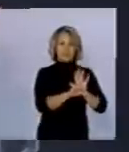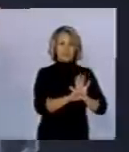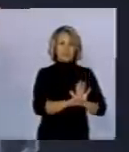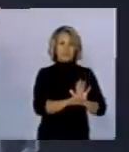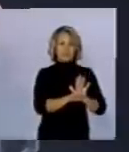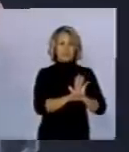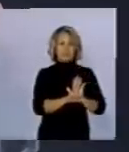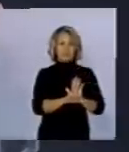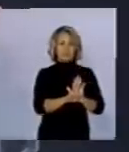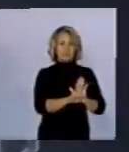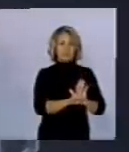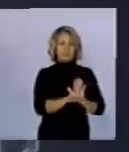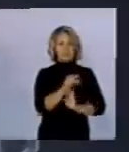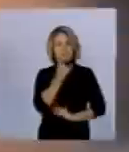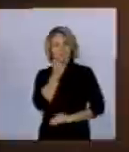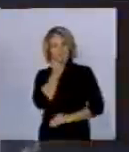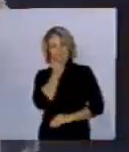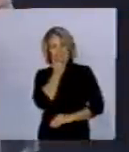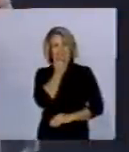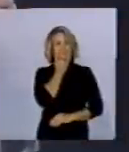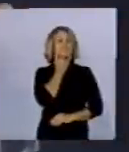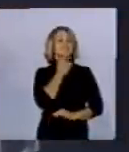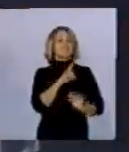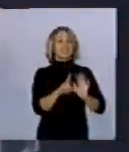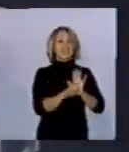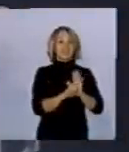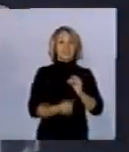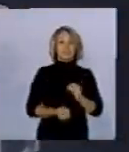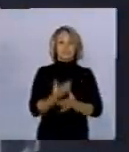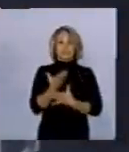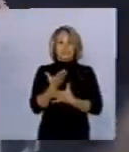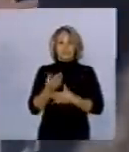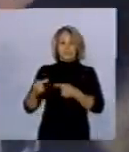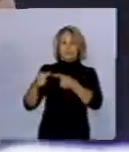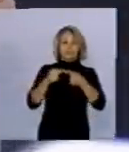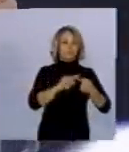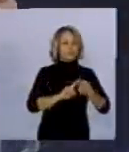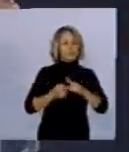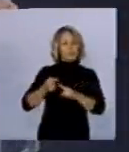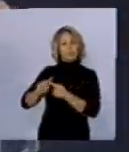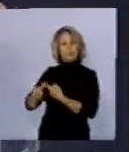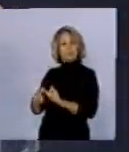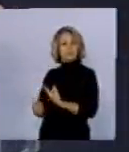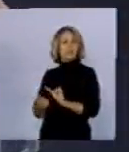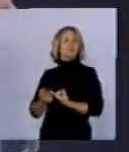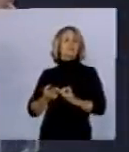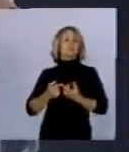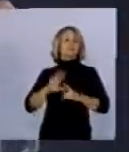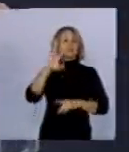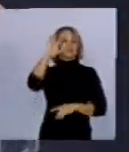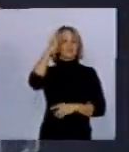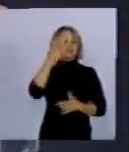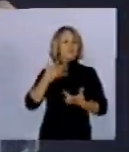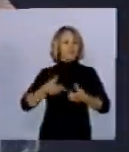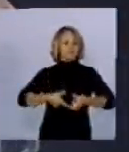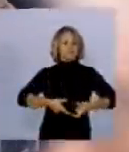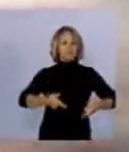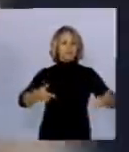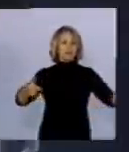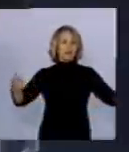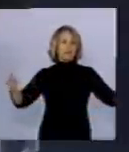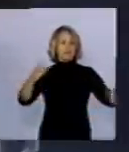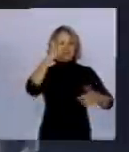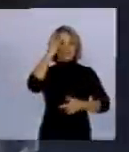eh me perdoe que a lei é fruto de consenso e resultado de um pacto amplo feito entre os agentes